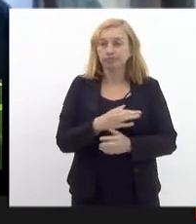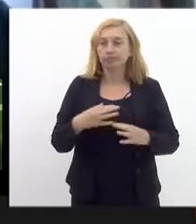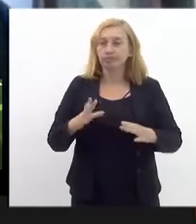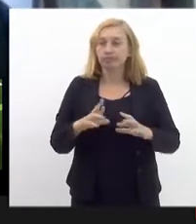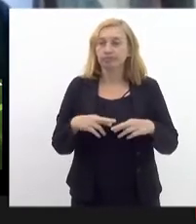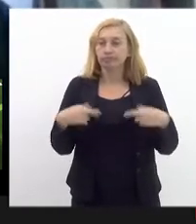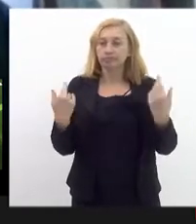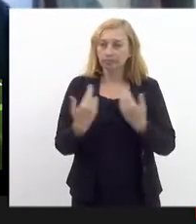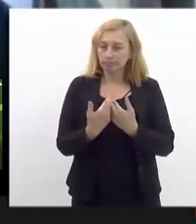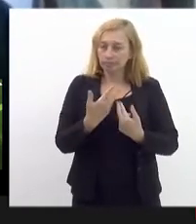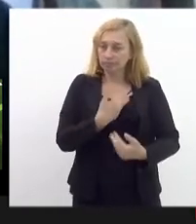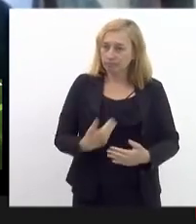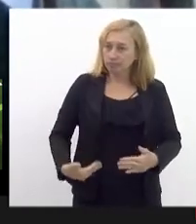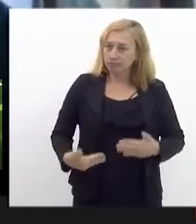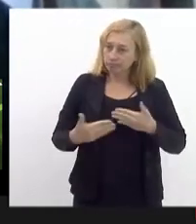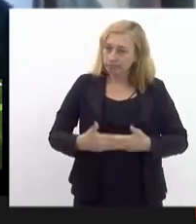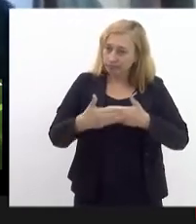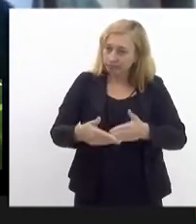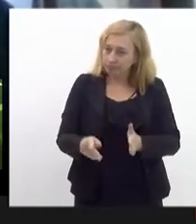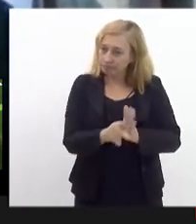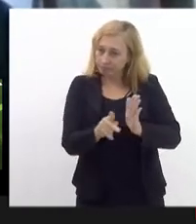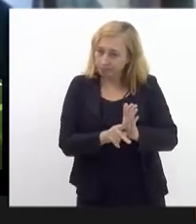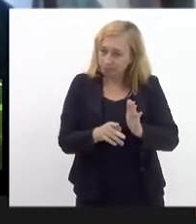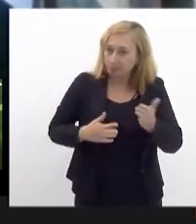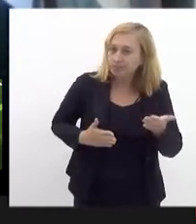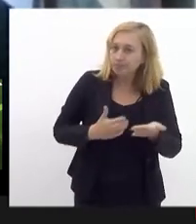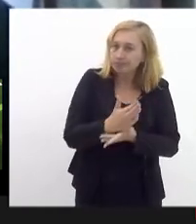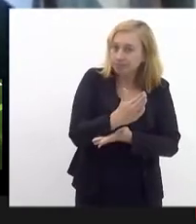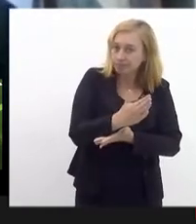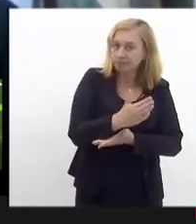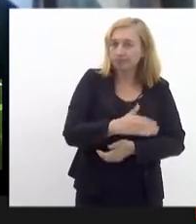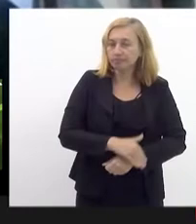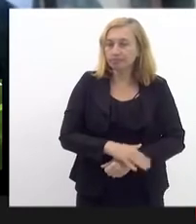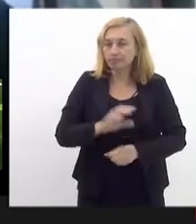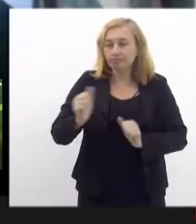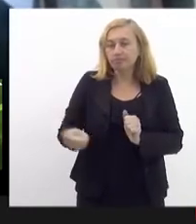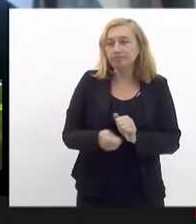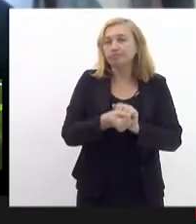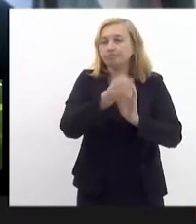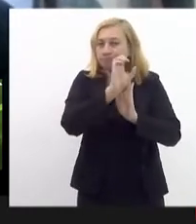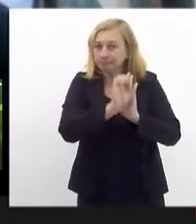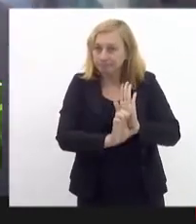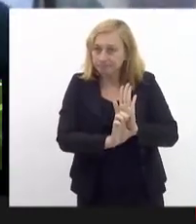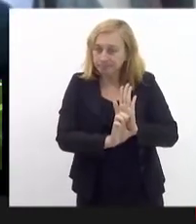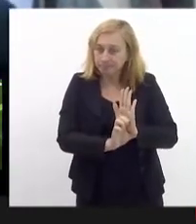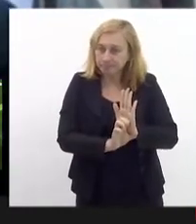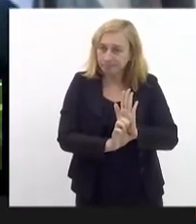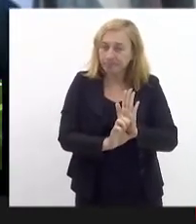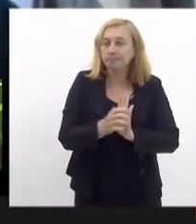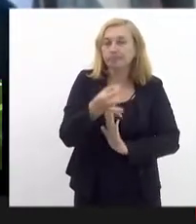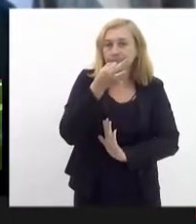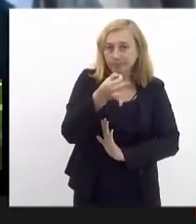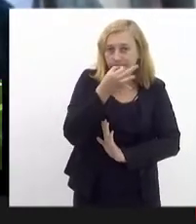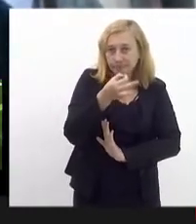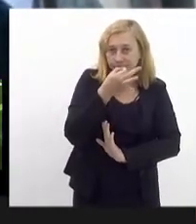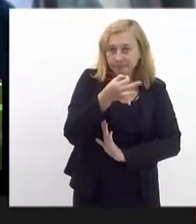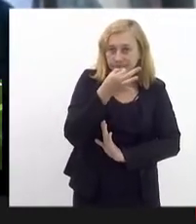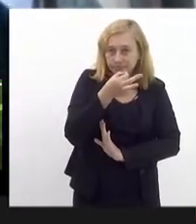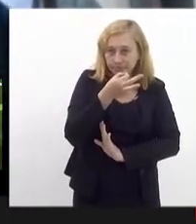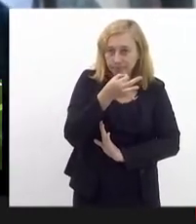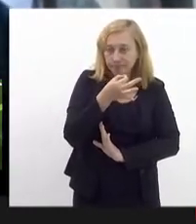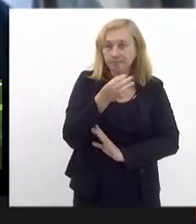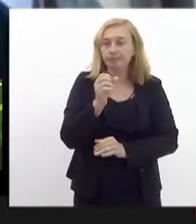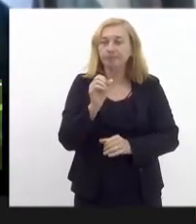que esse projeto seja aprovado com as emendas e com as sugestões que venham a ser feitas